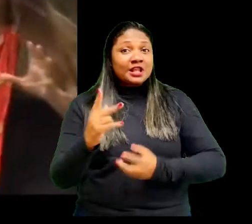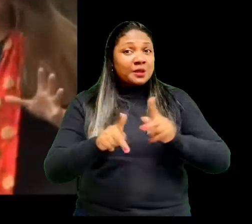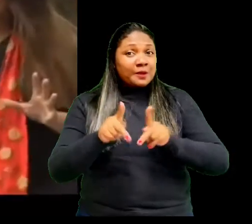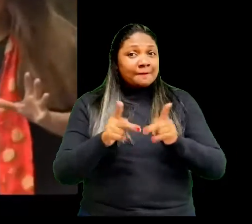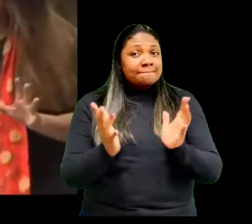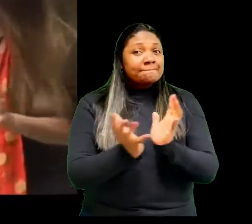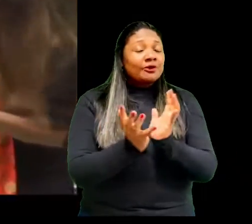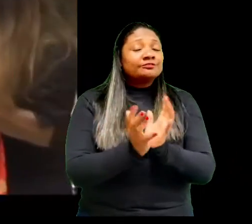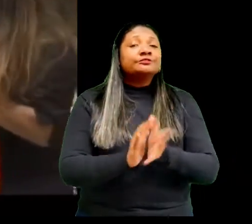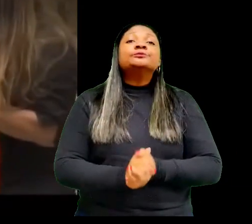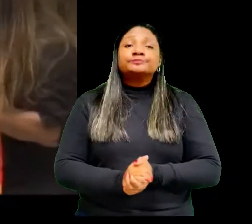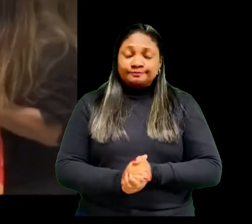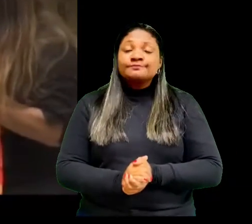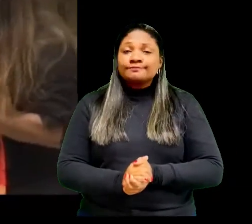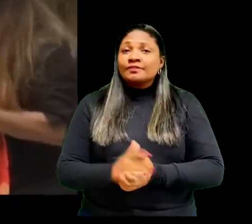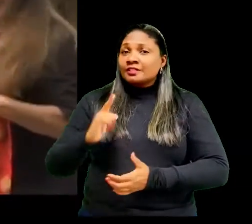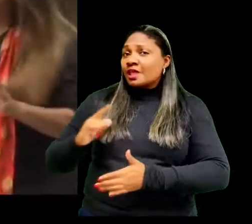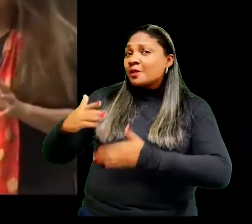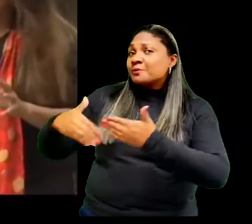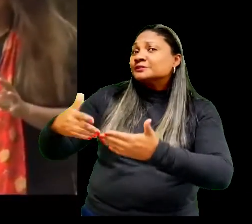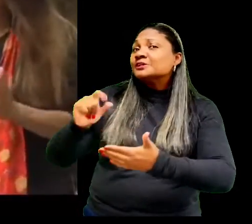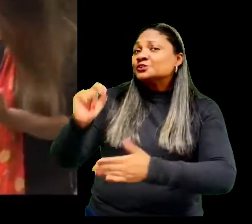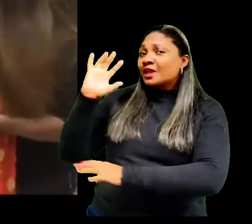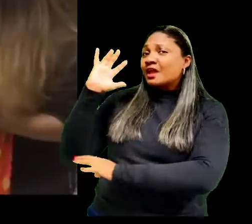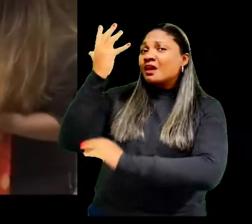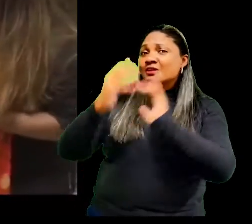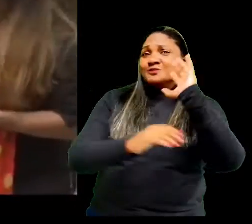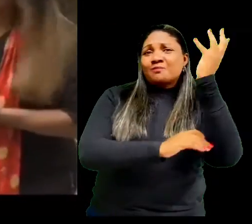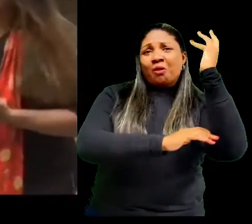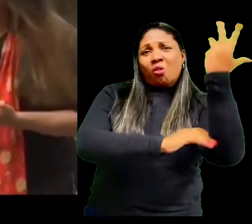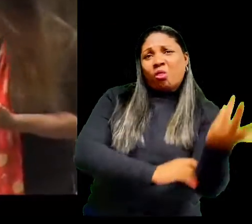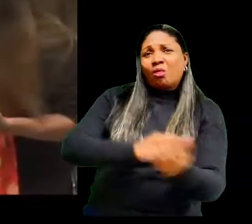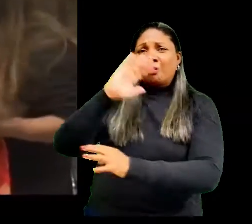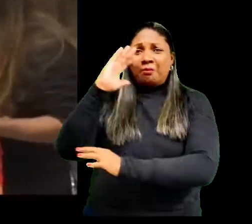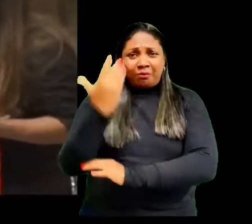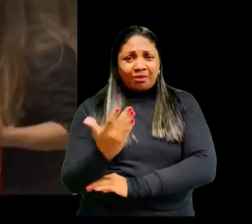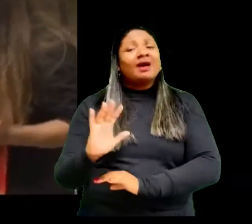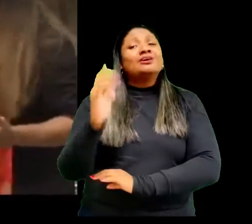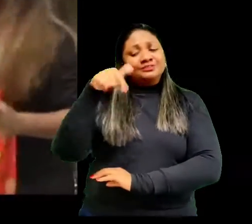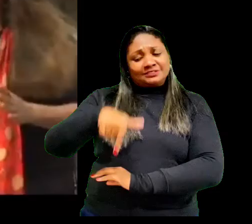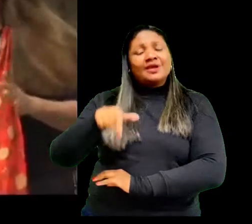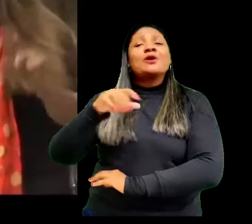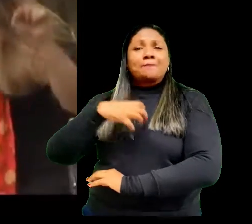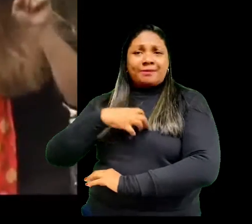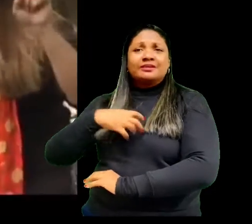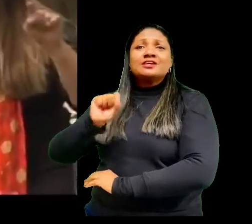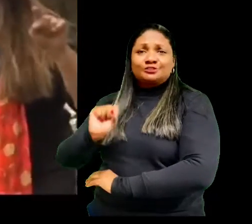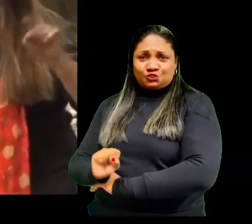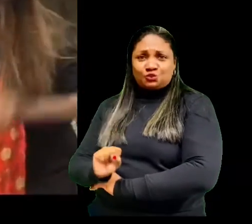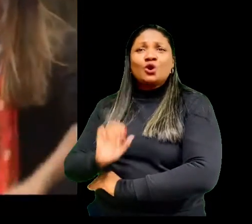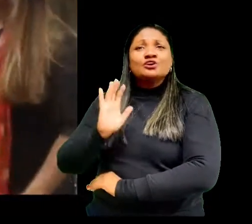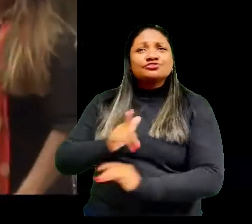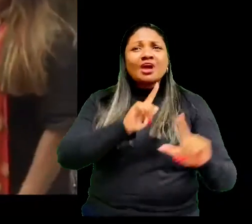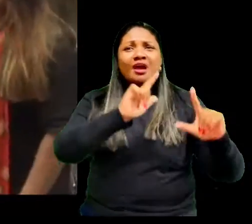Bom, nós temos esse processo de desmatamento que aconteceu em todo o sul e extremo sul da Bahia. Nós